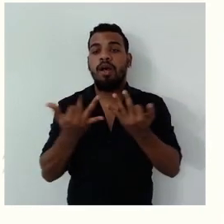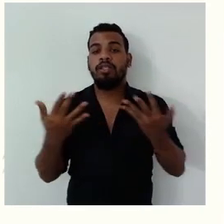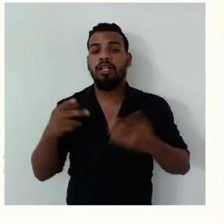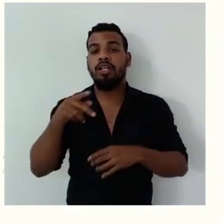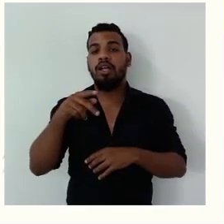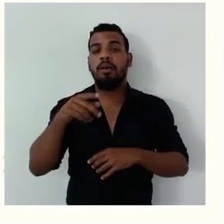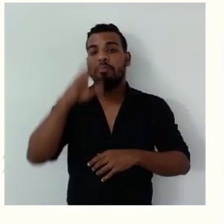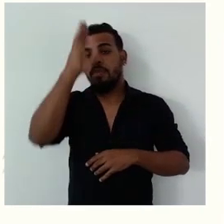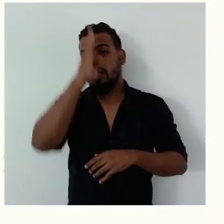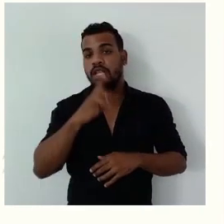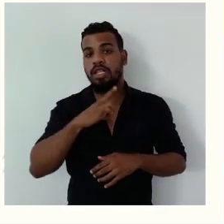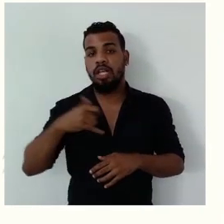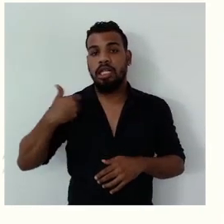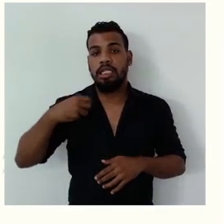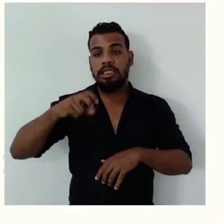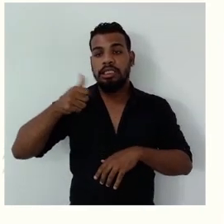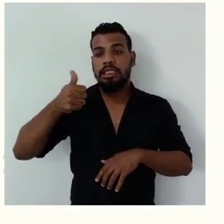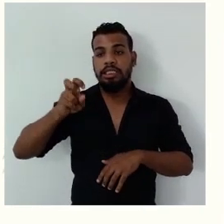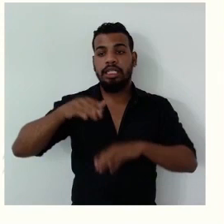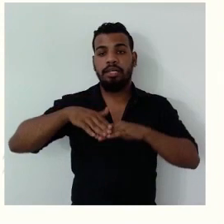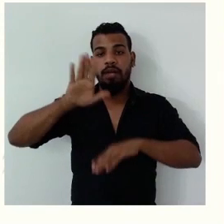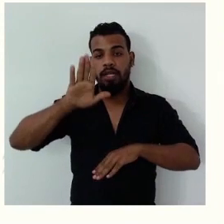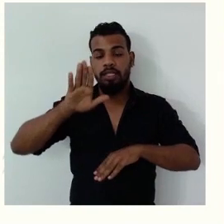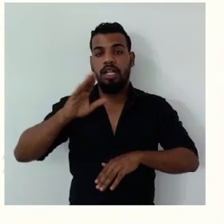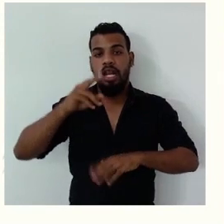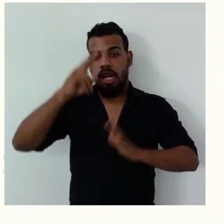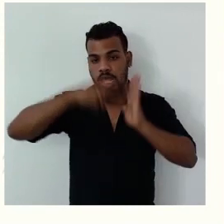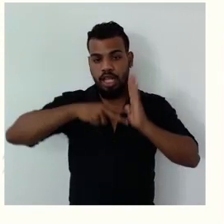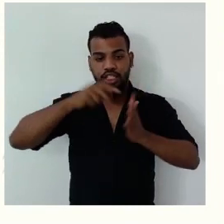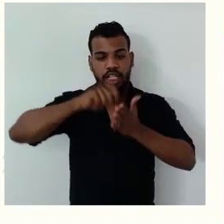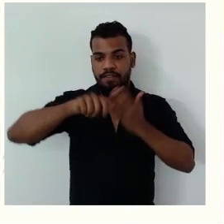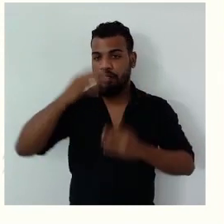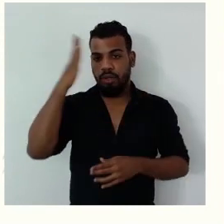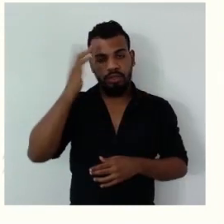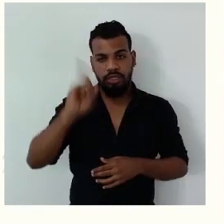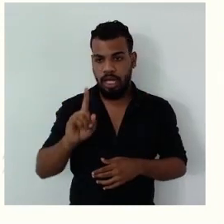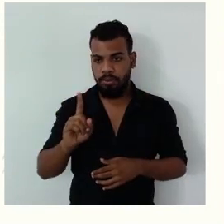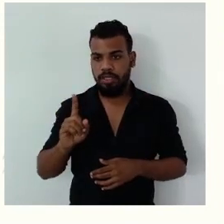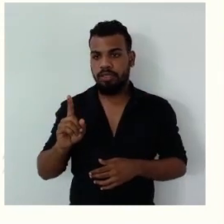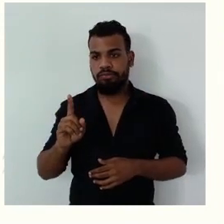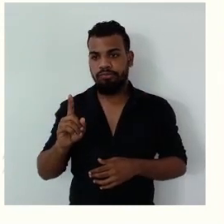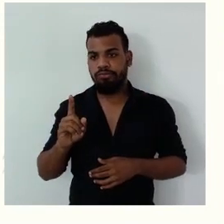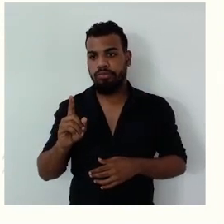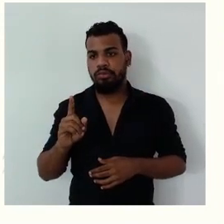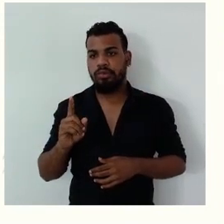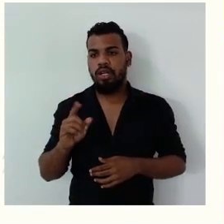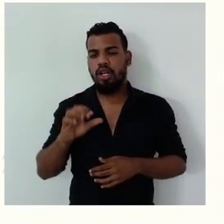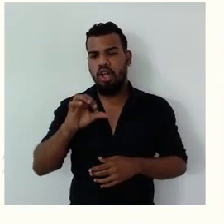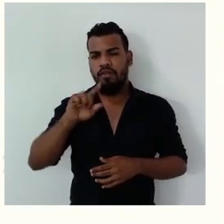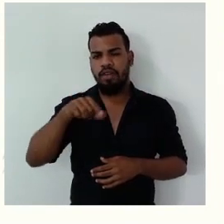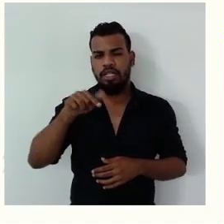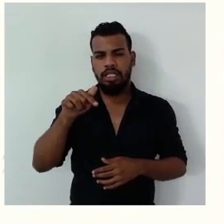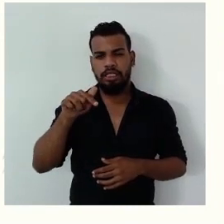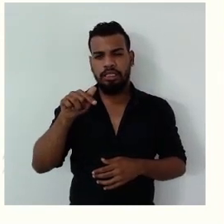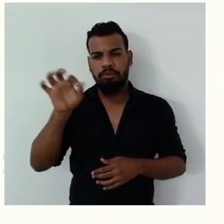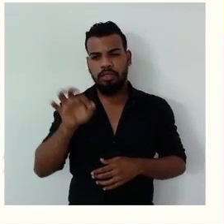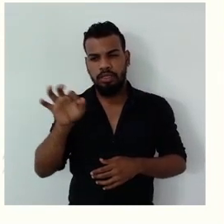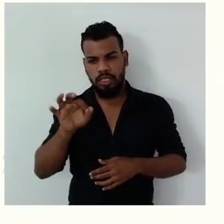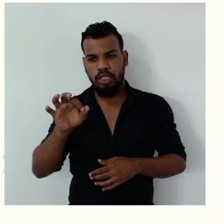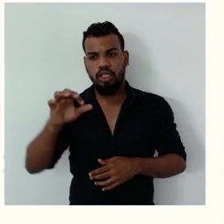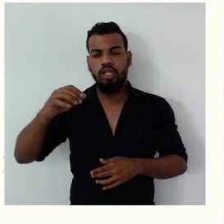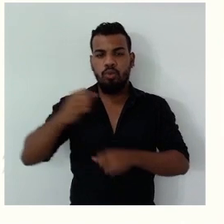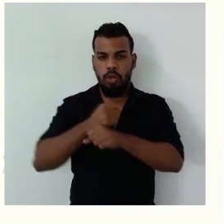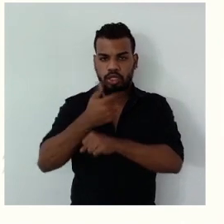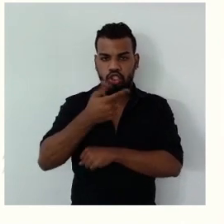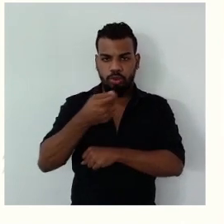de 15 anos que não sabem ler ou escrever até caiu de 9,7% em